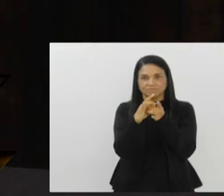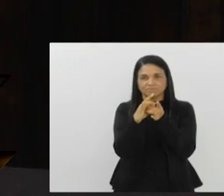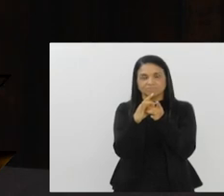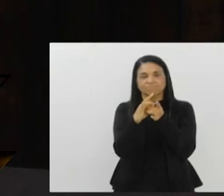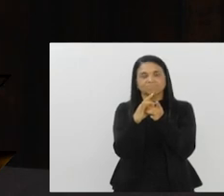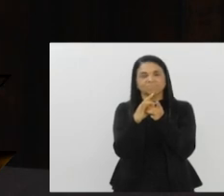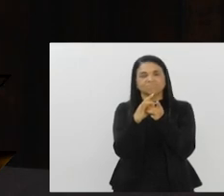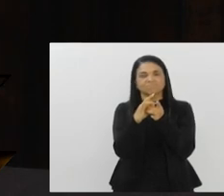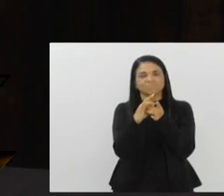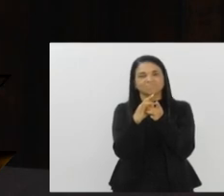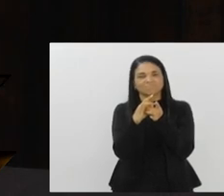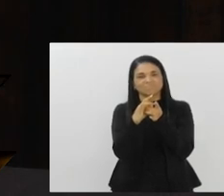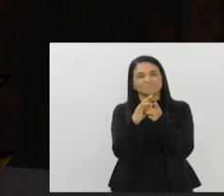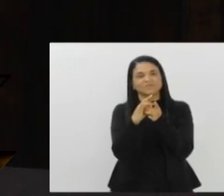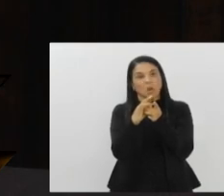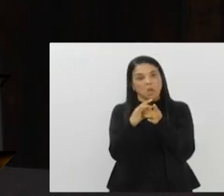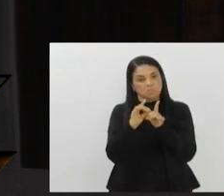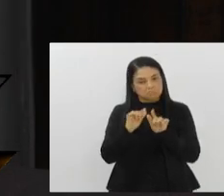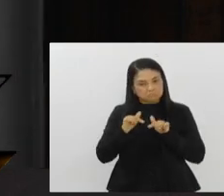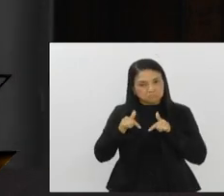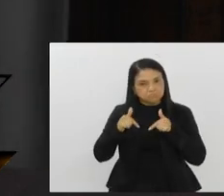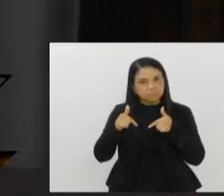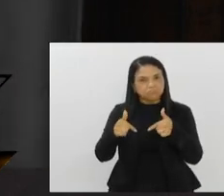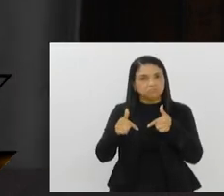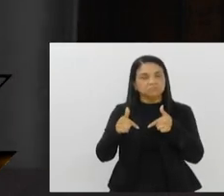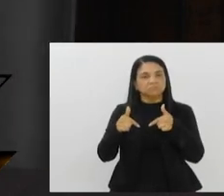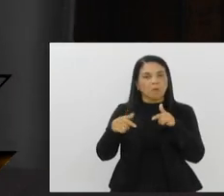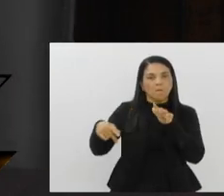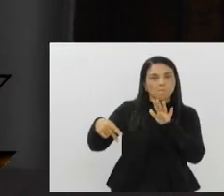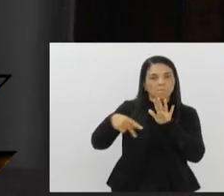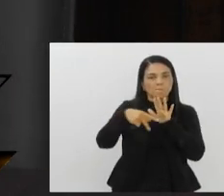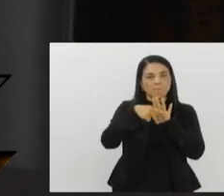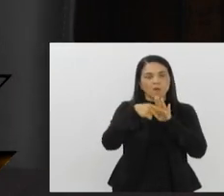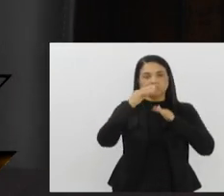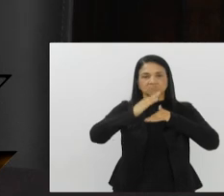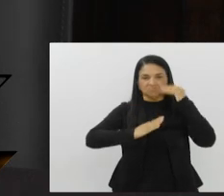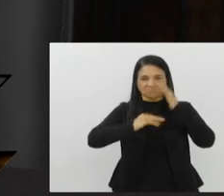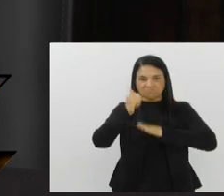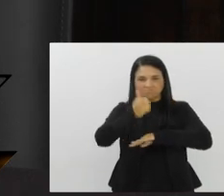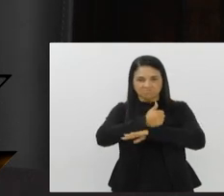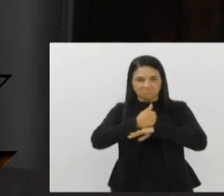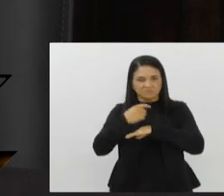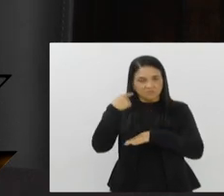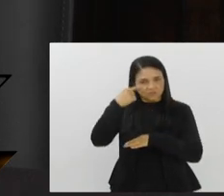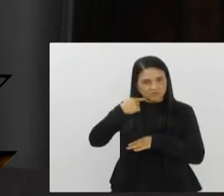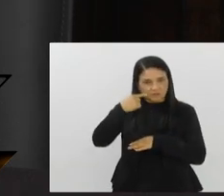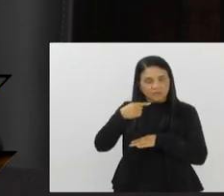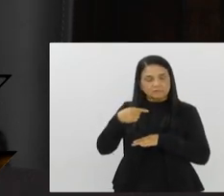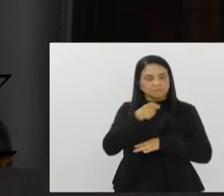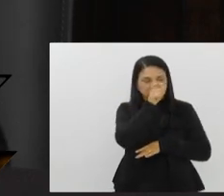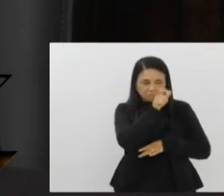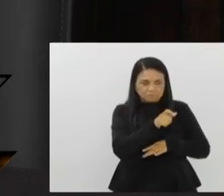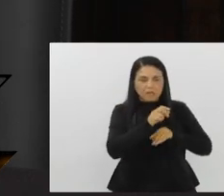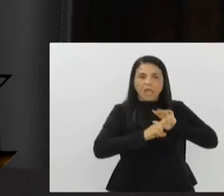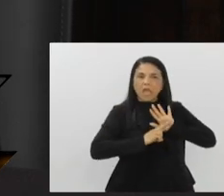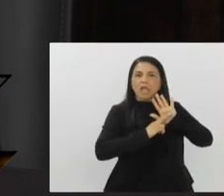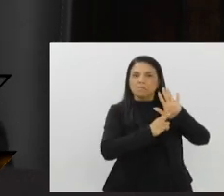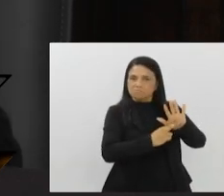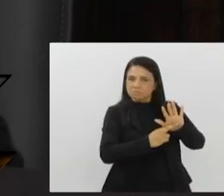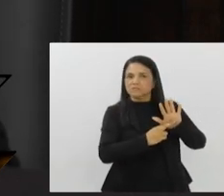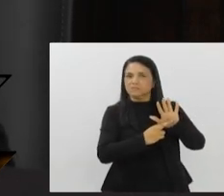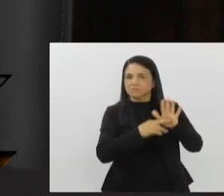necessários ao exercício da advocacia Fernando representa bem isso né Por